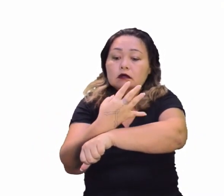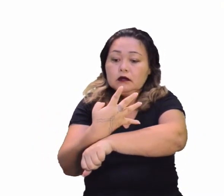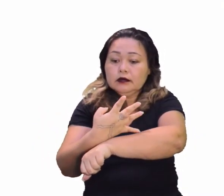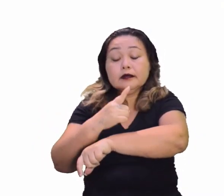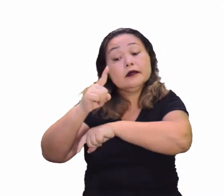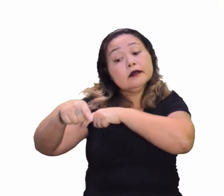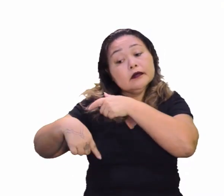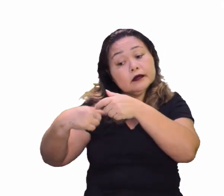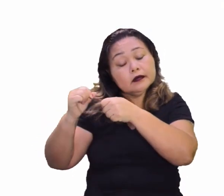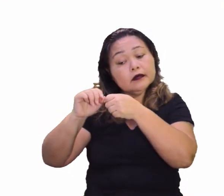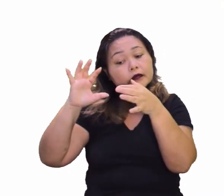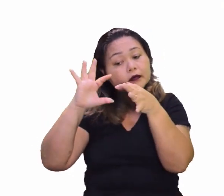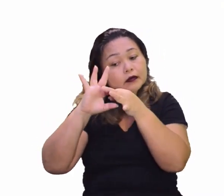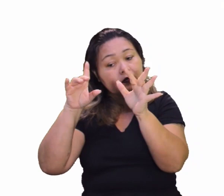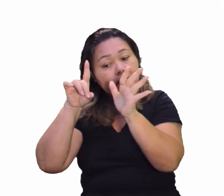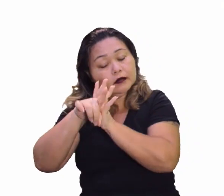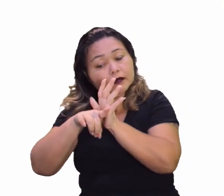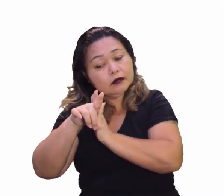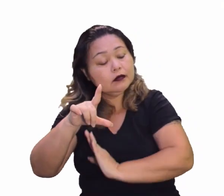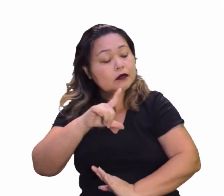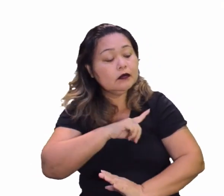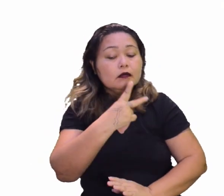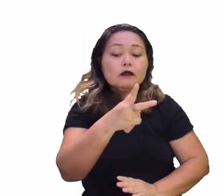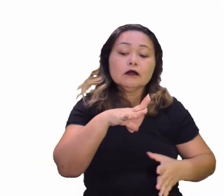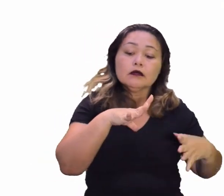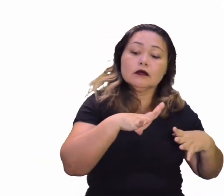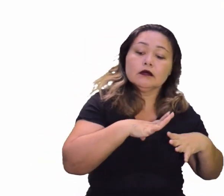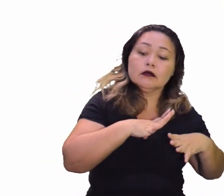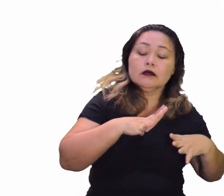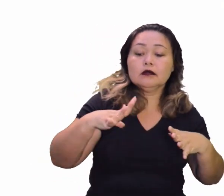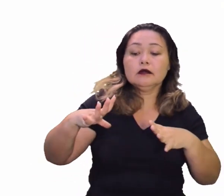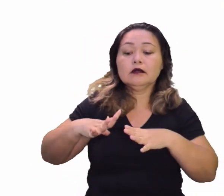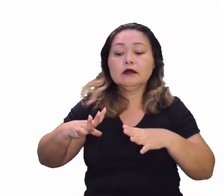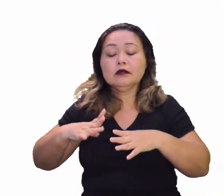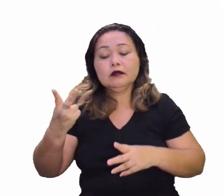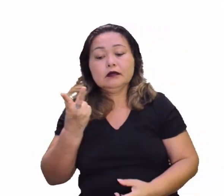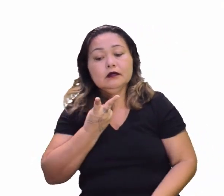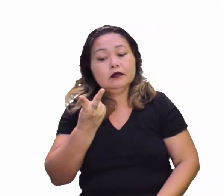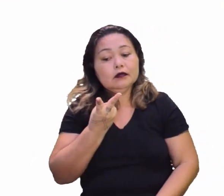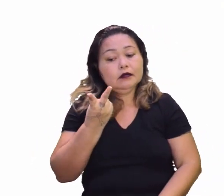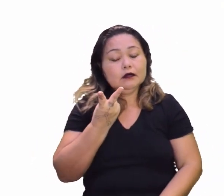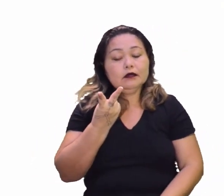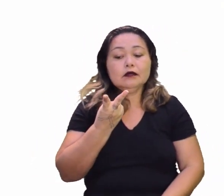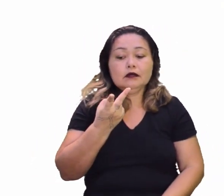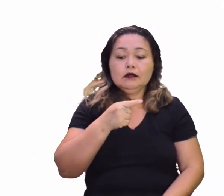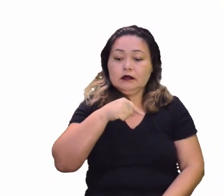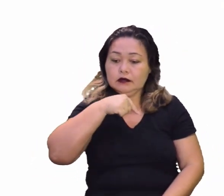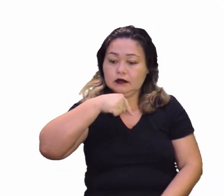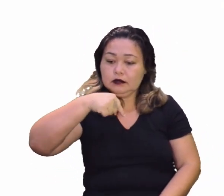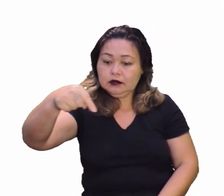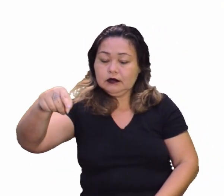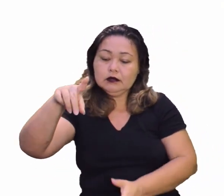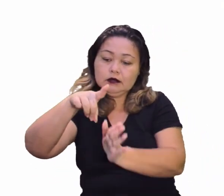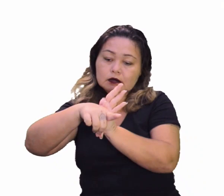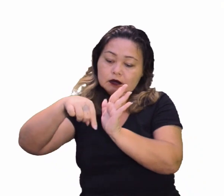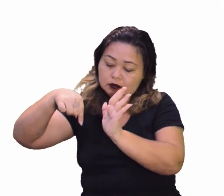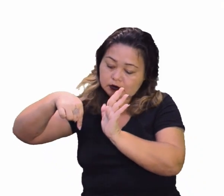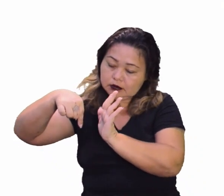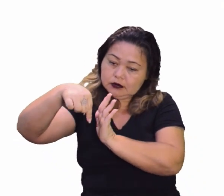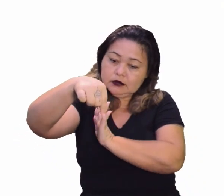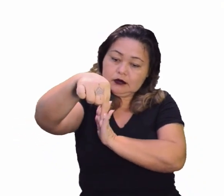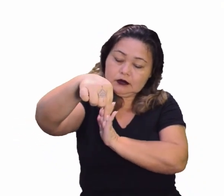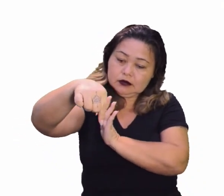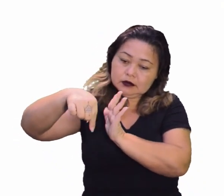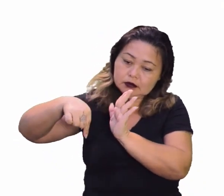contexto Madeira-Mamoré, a gente tem duas cidades que correspondem ao traçado da Estrada de Ferro